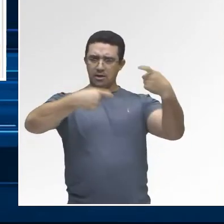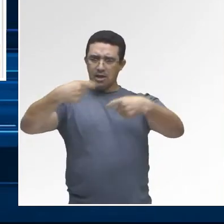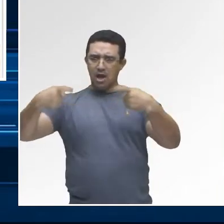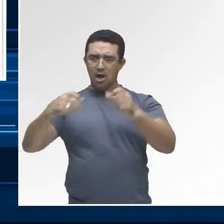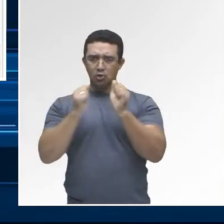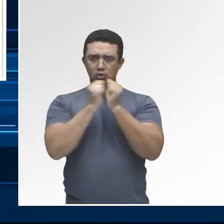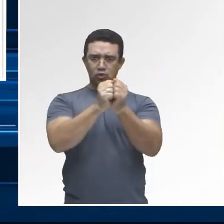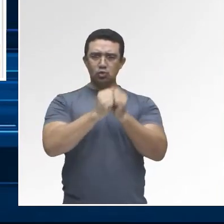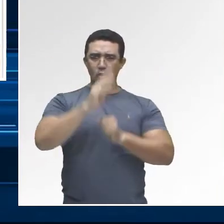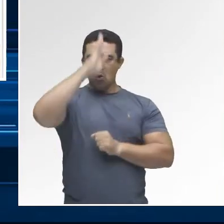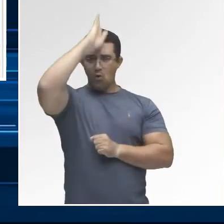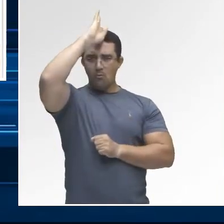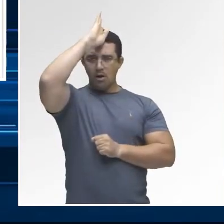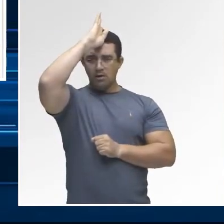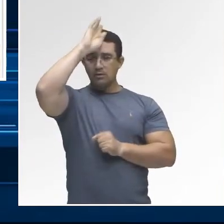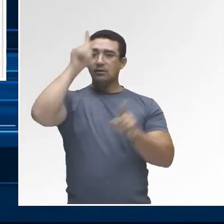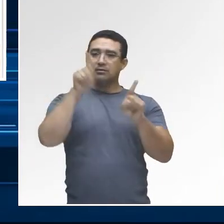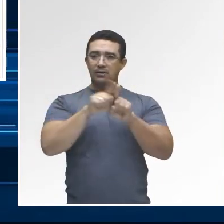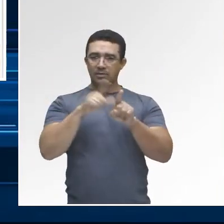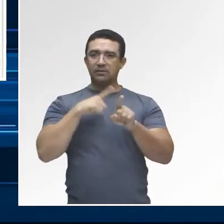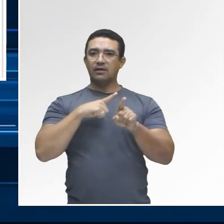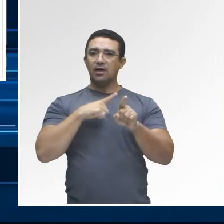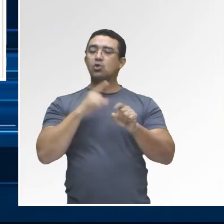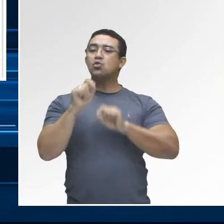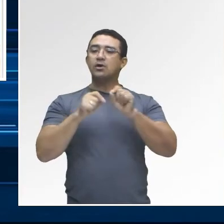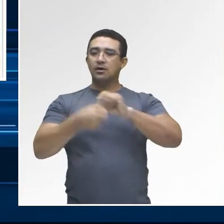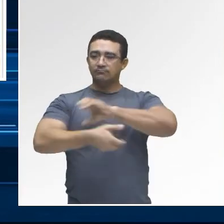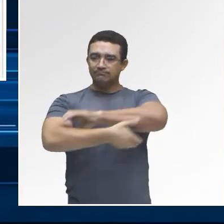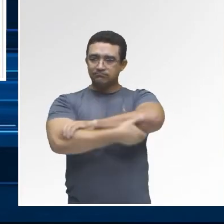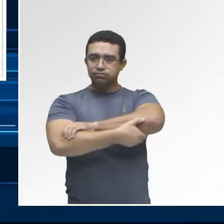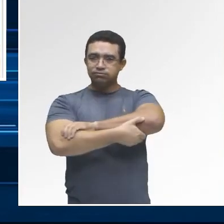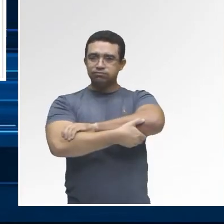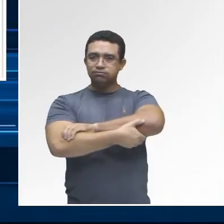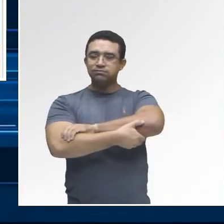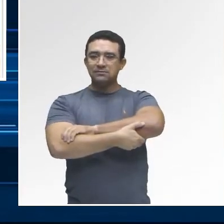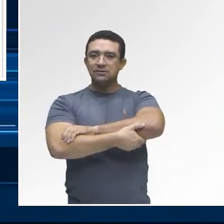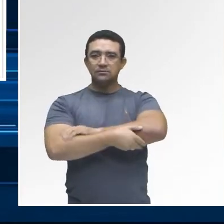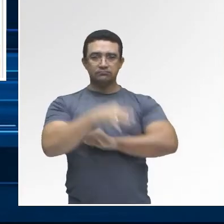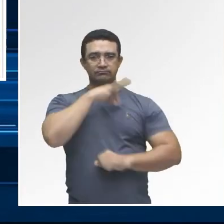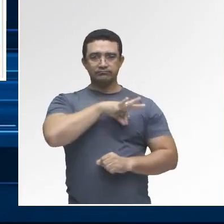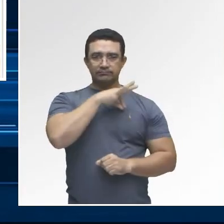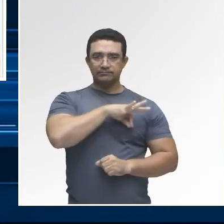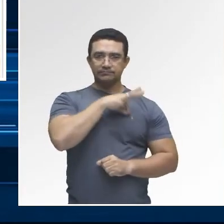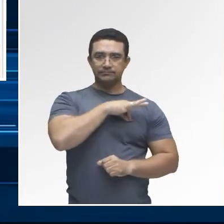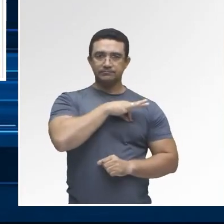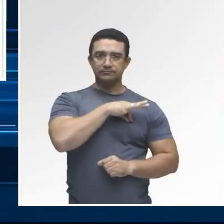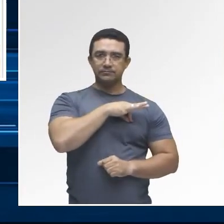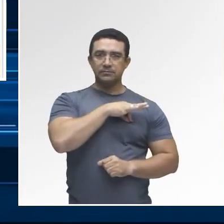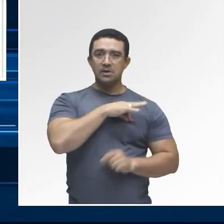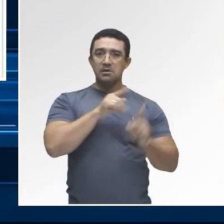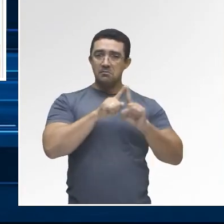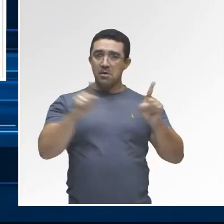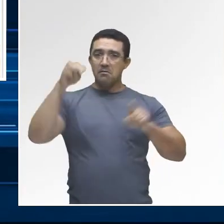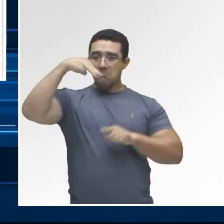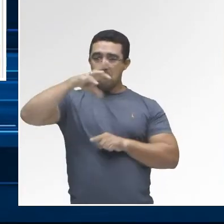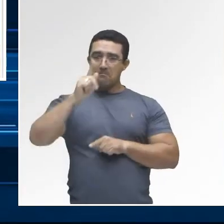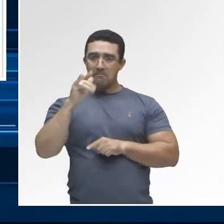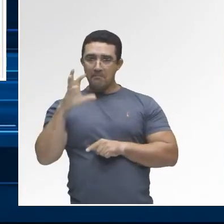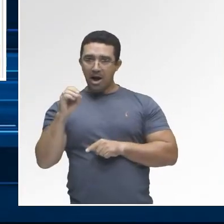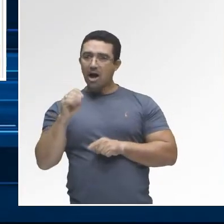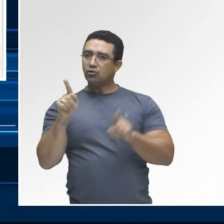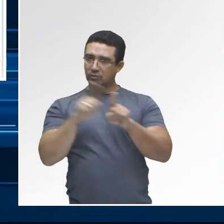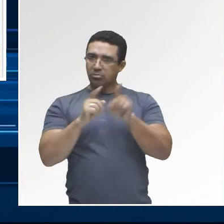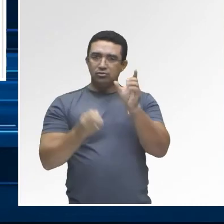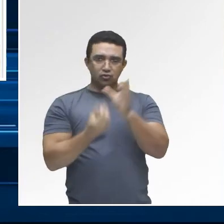romanos, e vai estabelecer um vínculo entre os plebeus e os generais. Ele que tinha uma origem plebeia, tá? Vai propor aí o fortalecimento